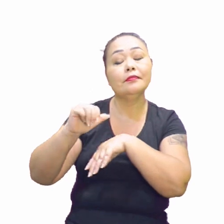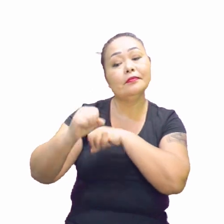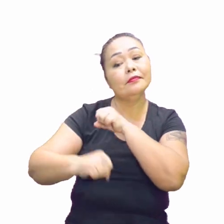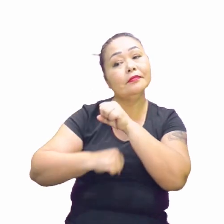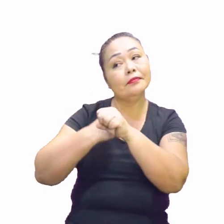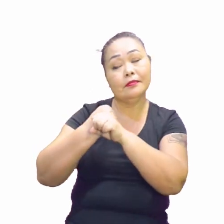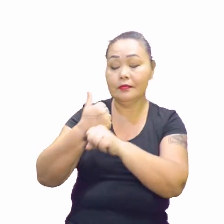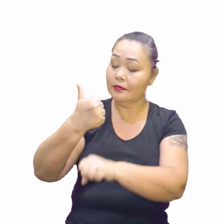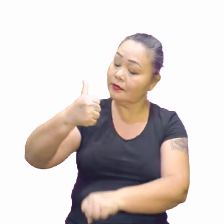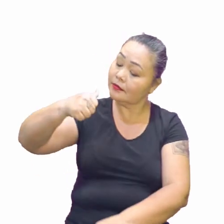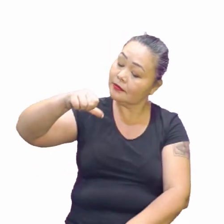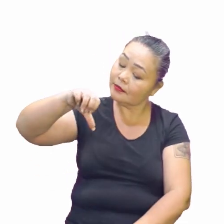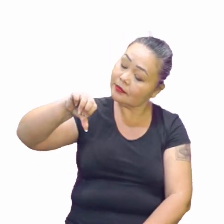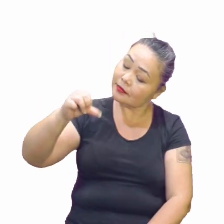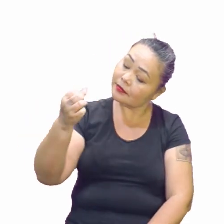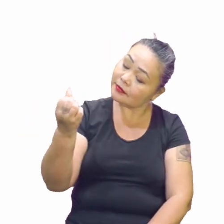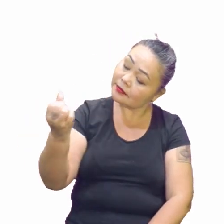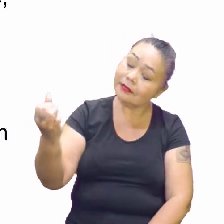1966.